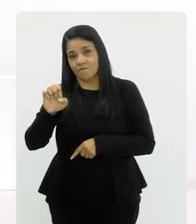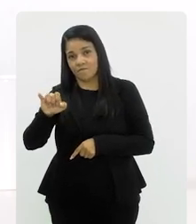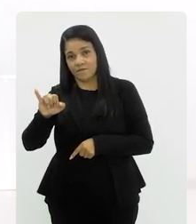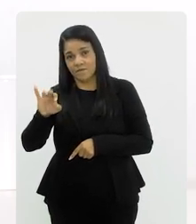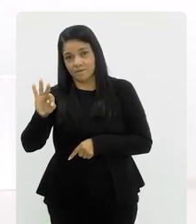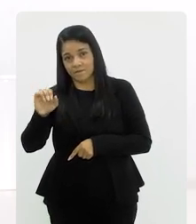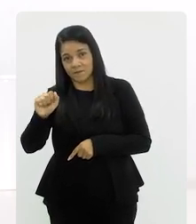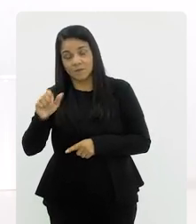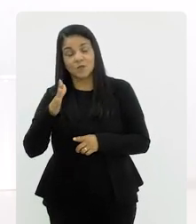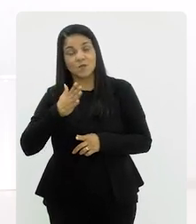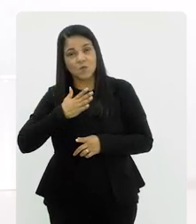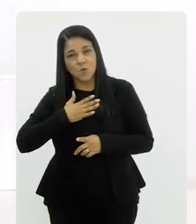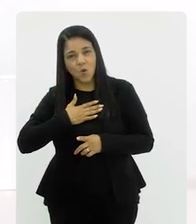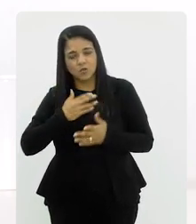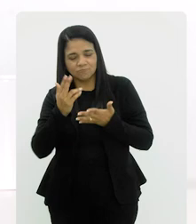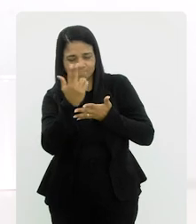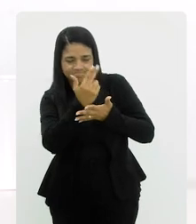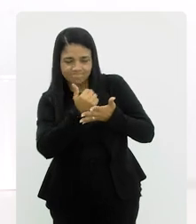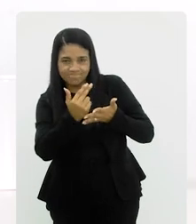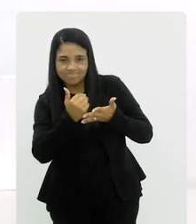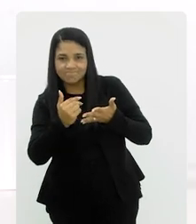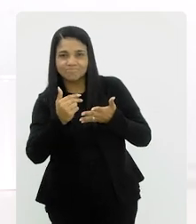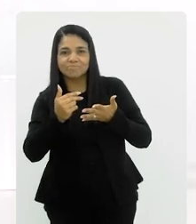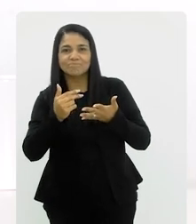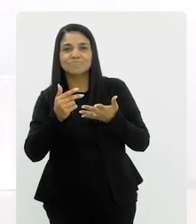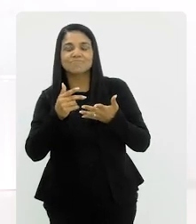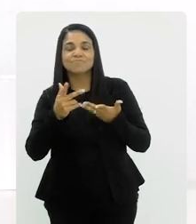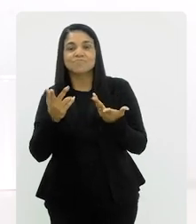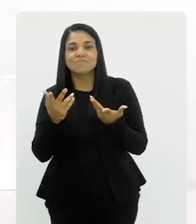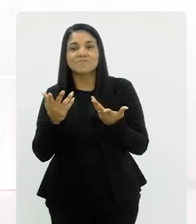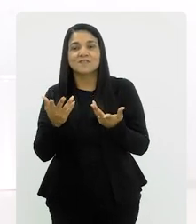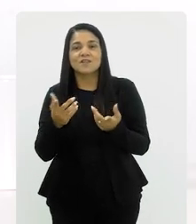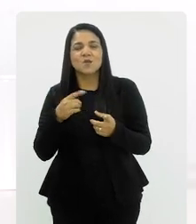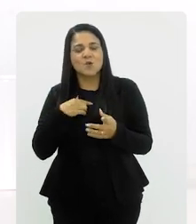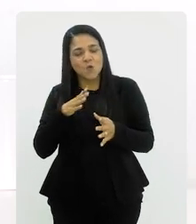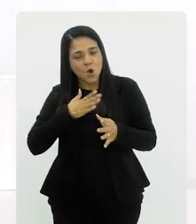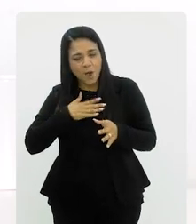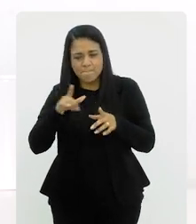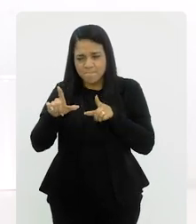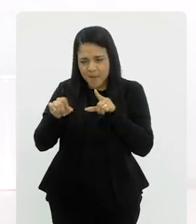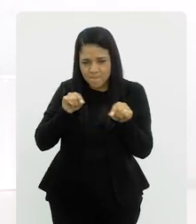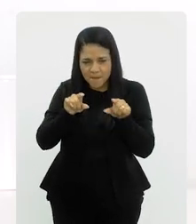Freitas, né? Ah, sim. Eu gosto do acabamento plástico. Então, cada um eu procuro